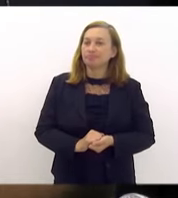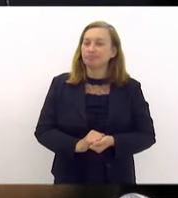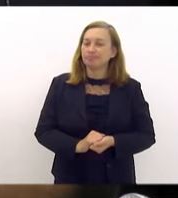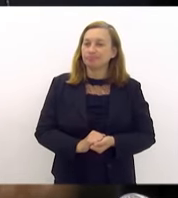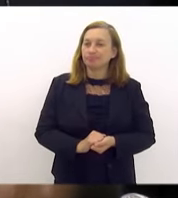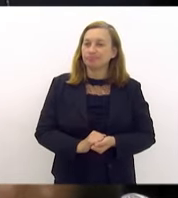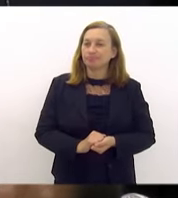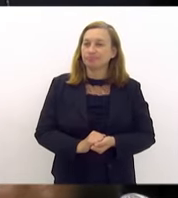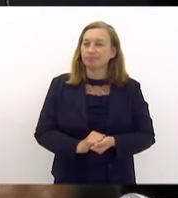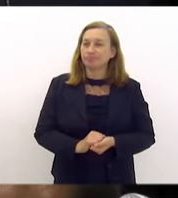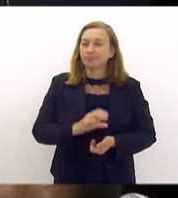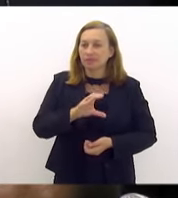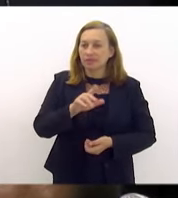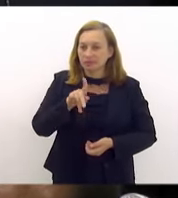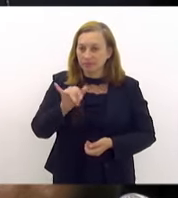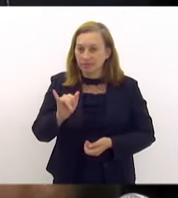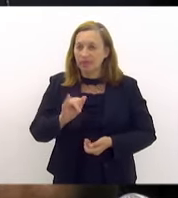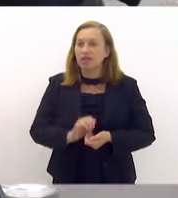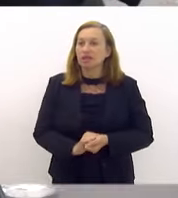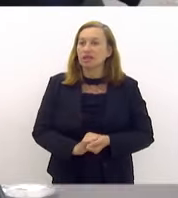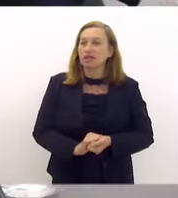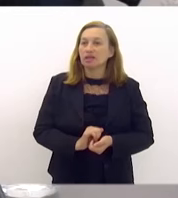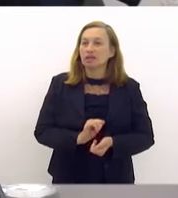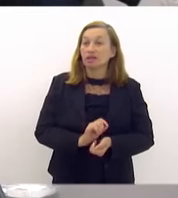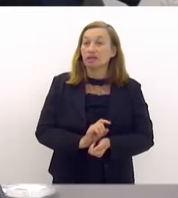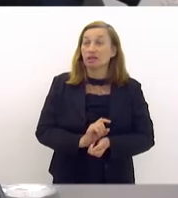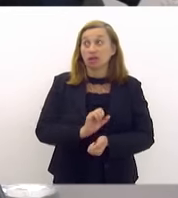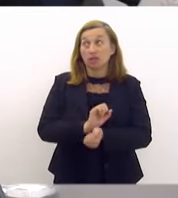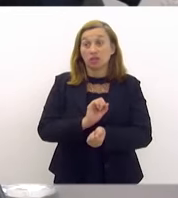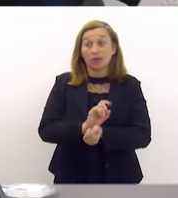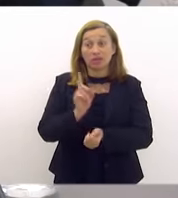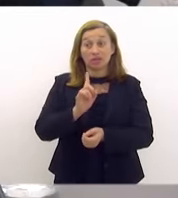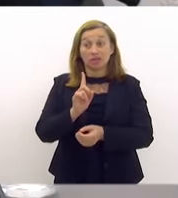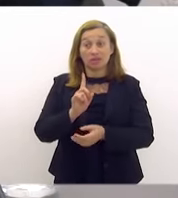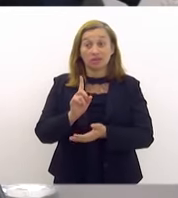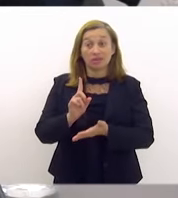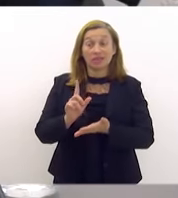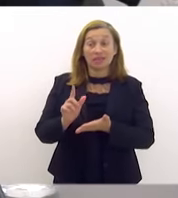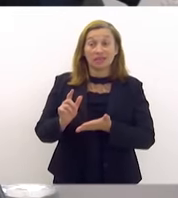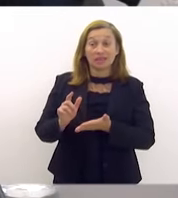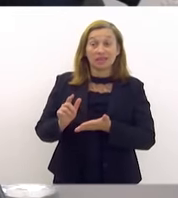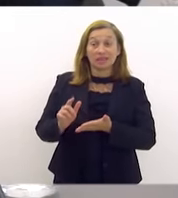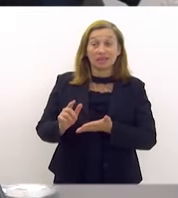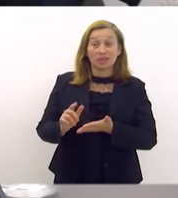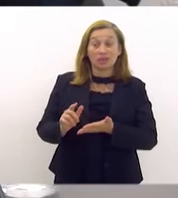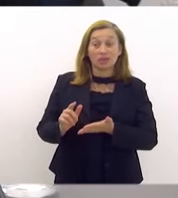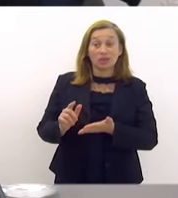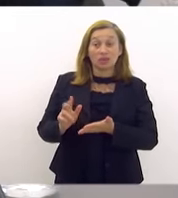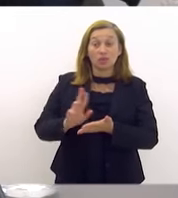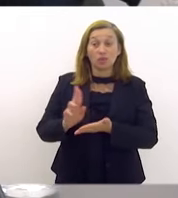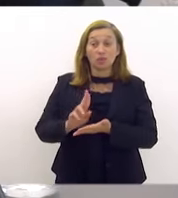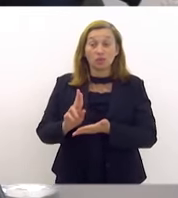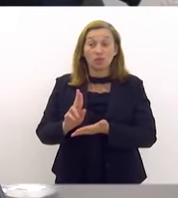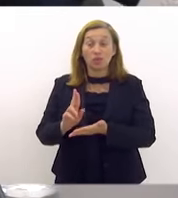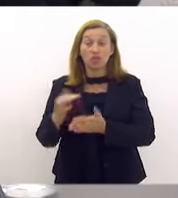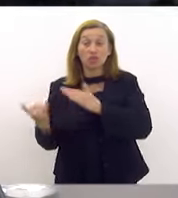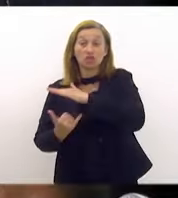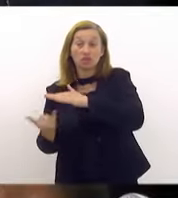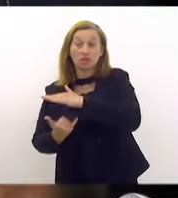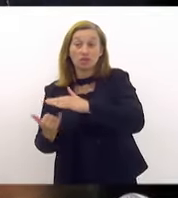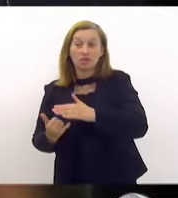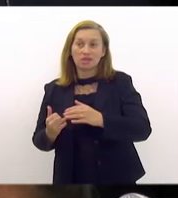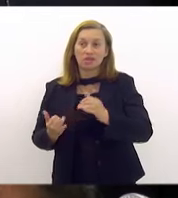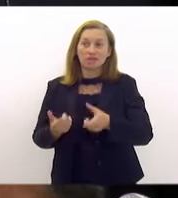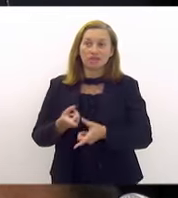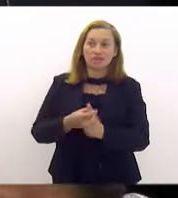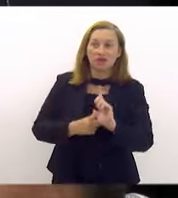na no âmbito da CPI eu espero que nós não estejamos aí nessa lista de devedor mas se esver acredito que